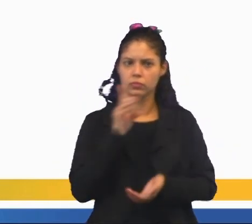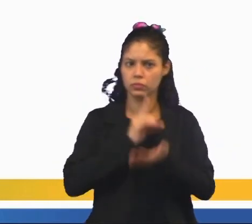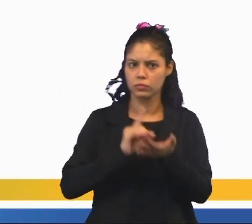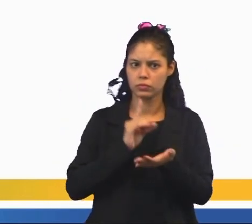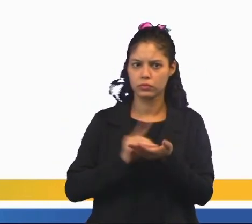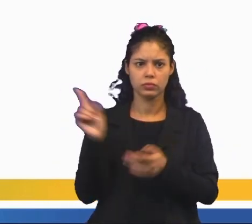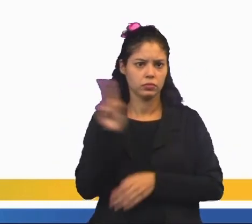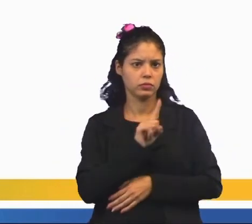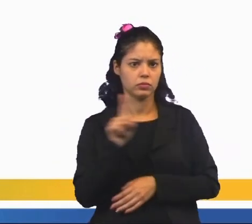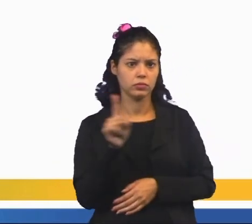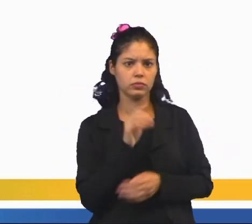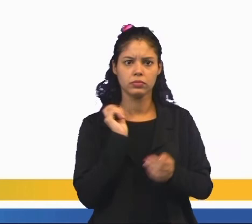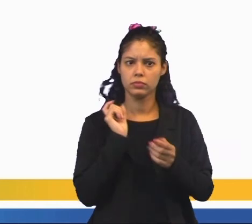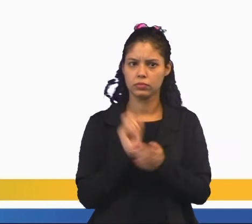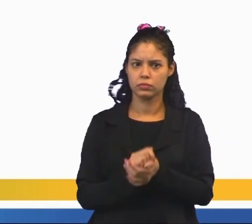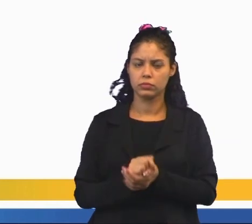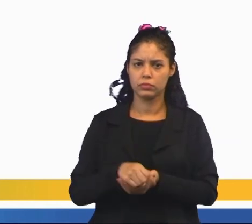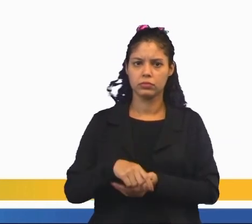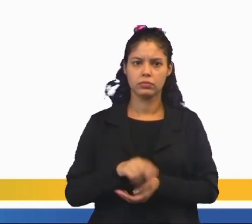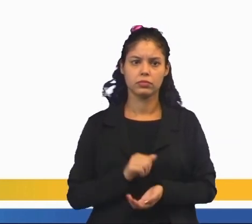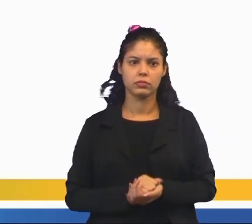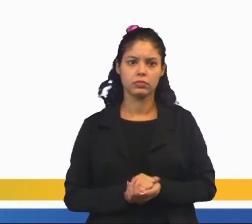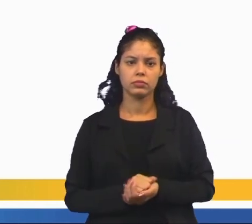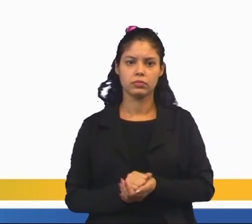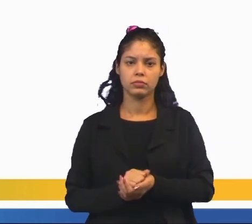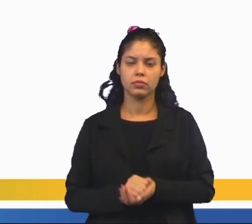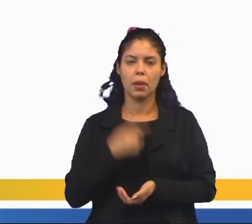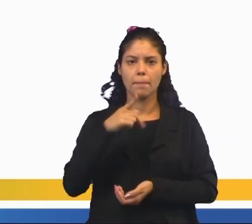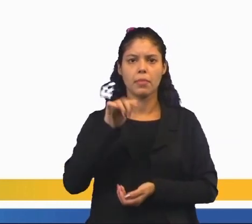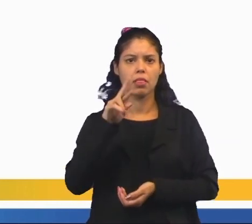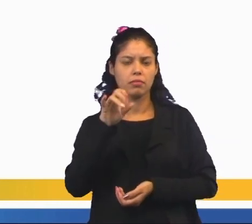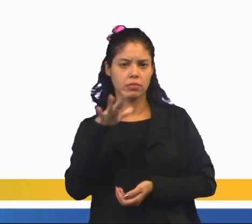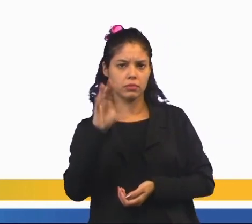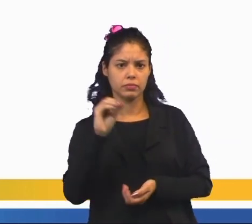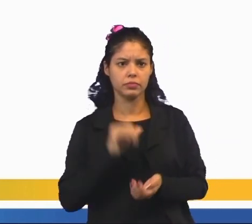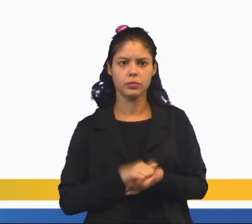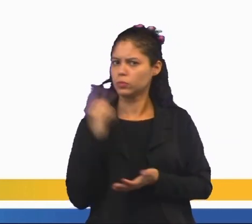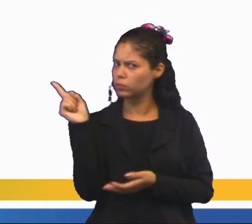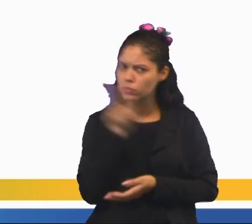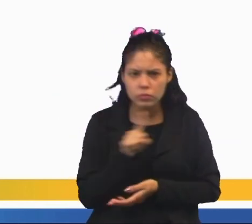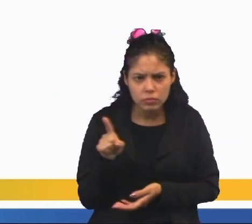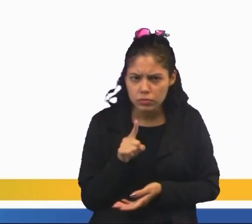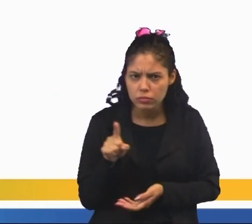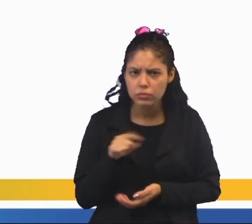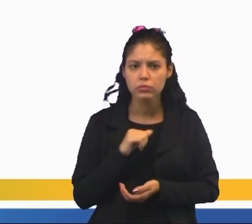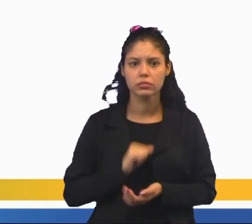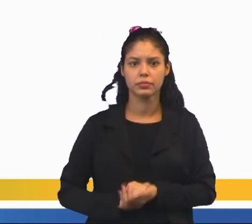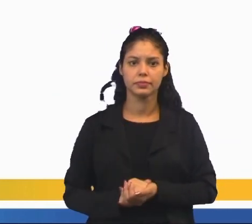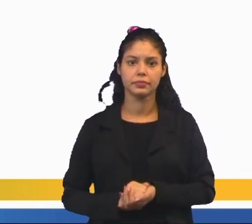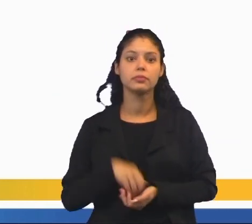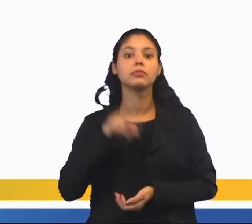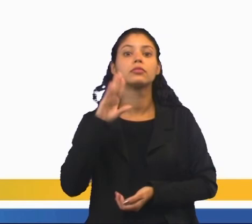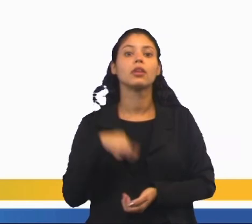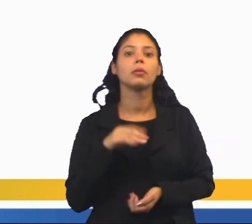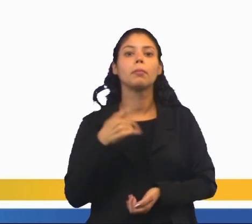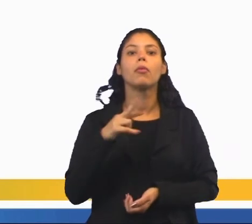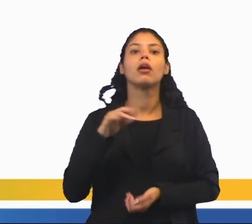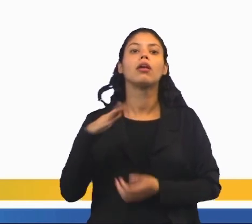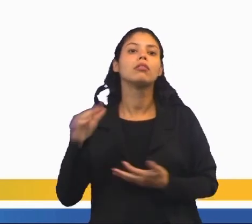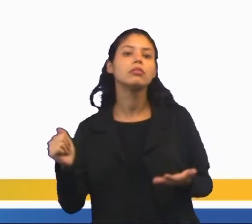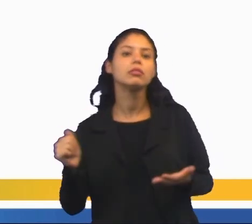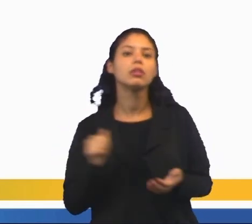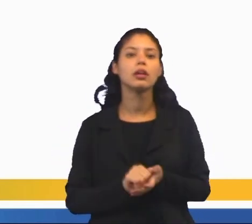Não, o dicionário não diz que é um palavrão. Não! E que é